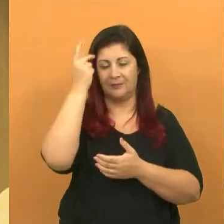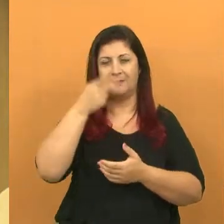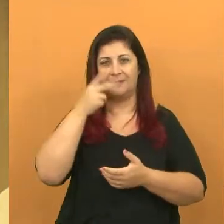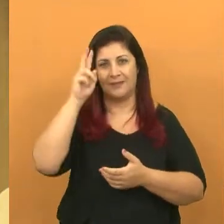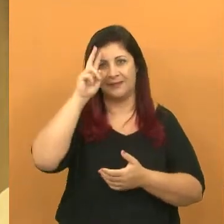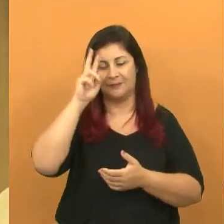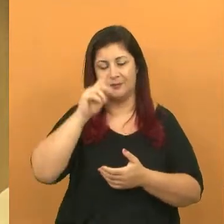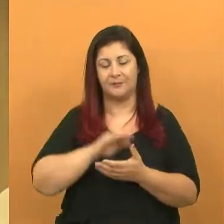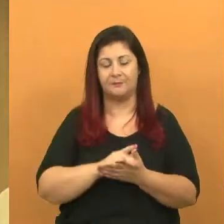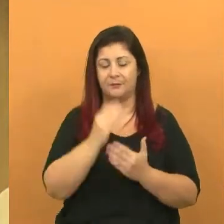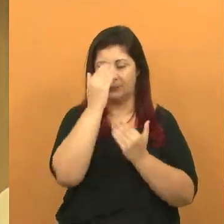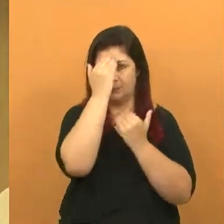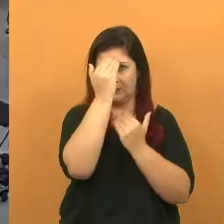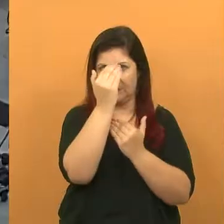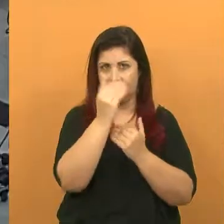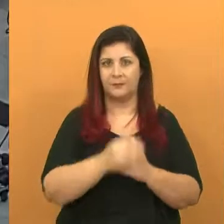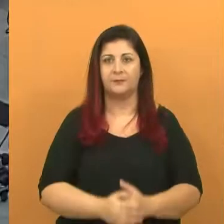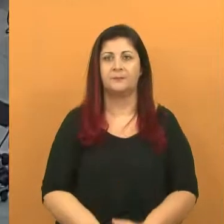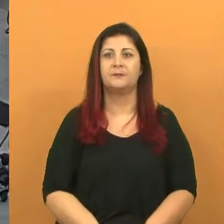Obrigada.